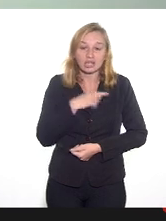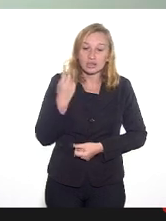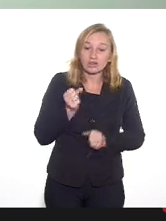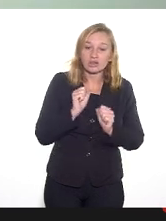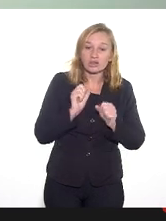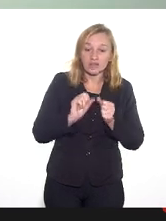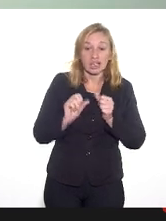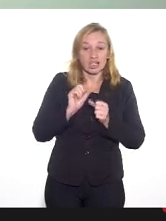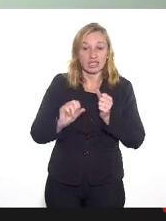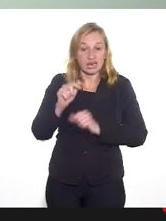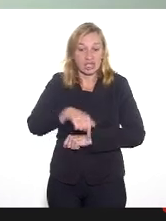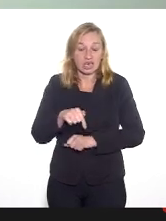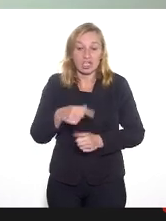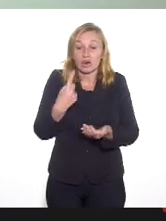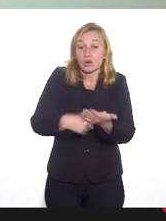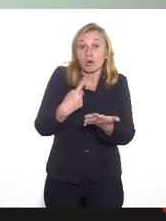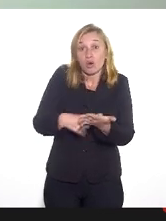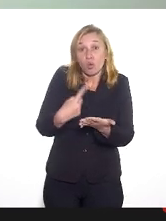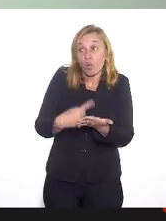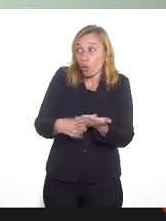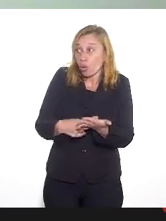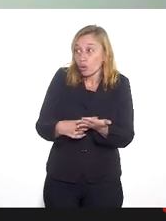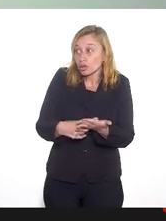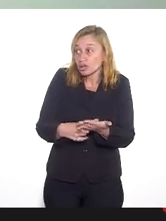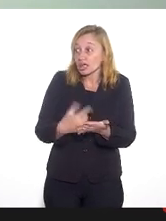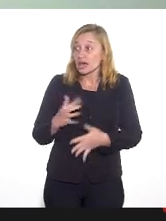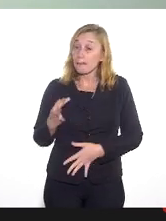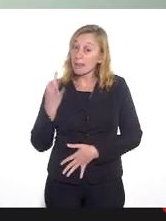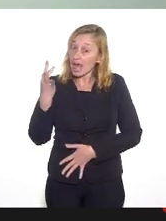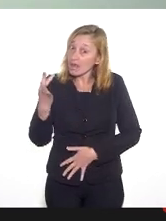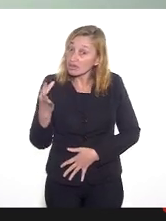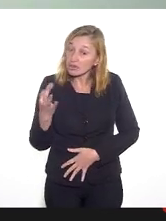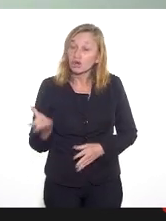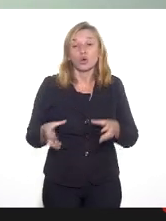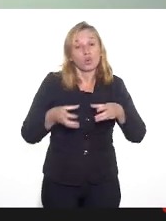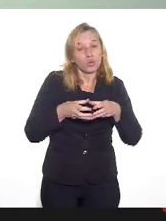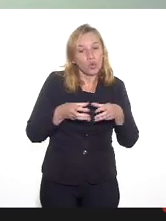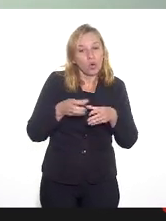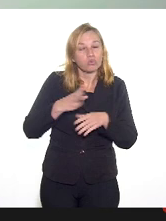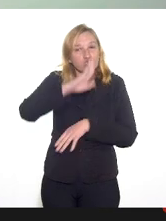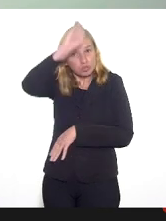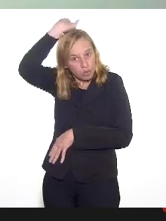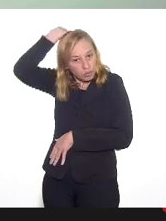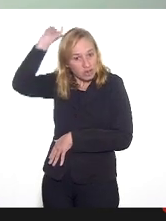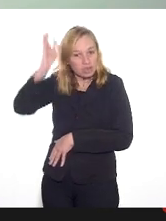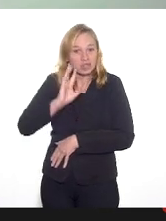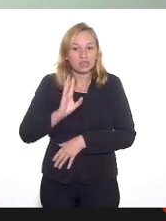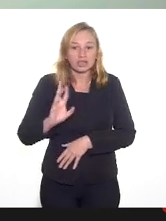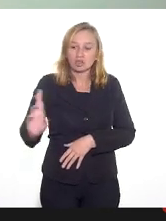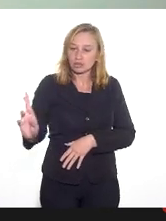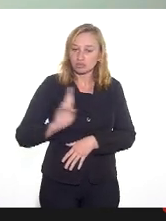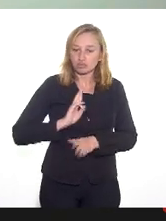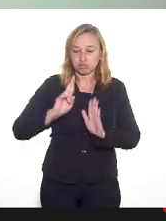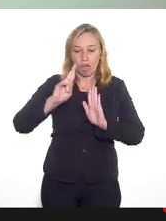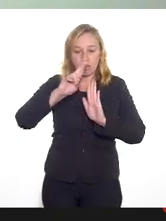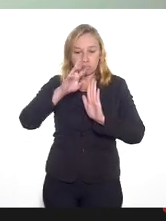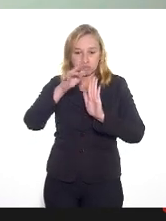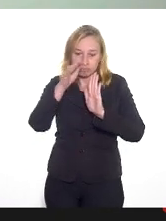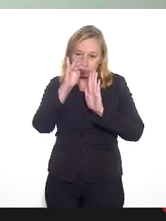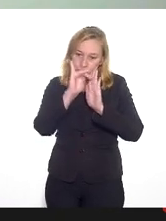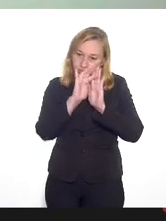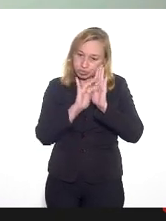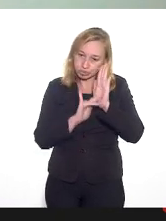fizesse aqui um acordo de procedimento para que, em breve, o Corpo de Bombeiro trouxesse todas as respostas,